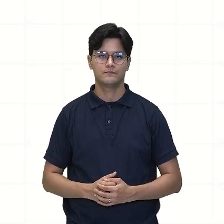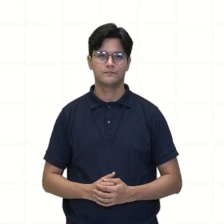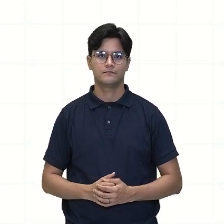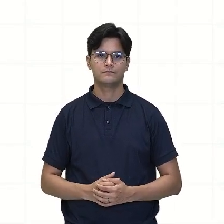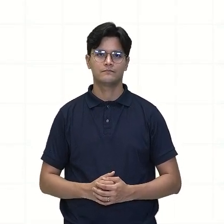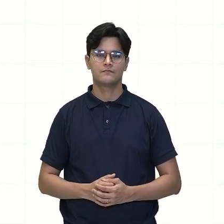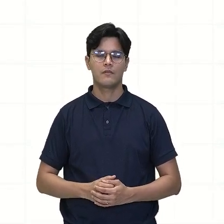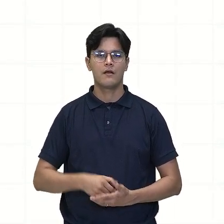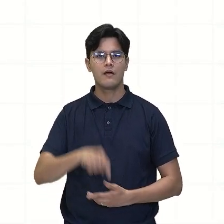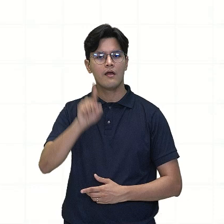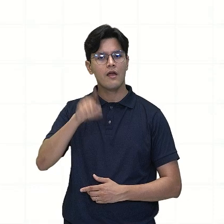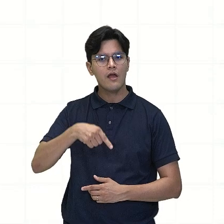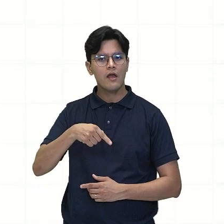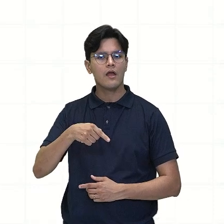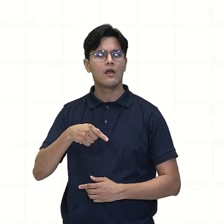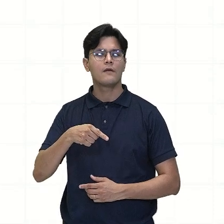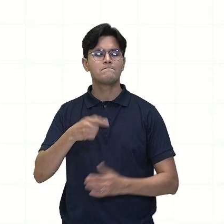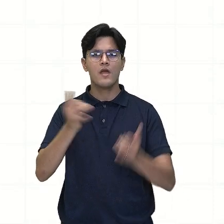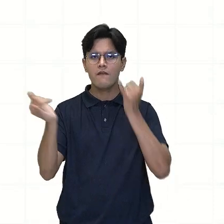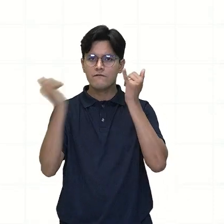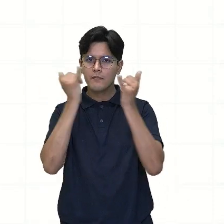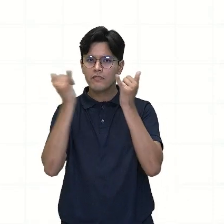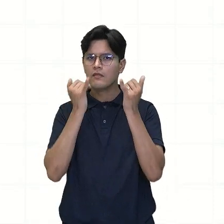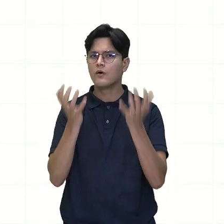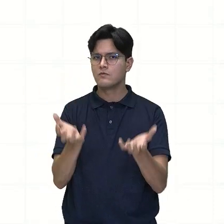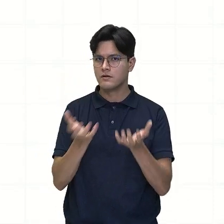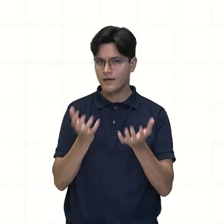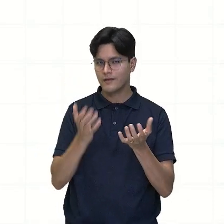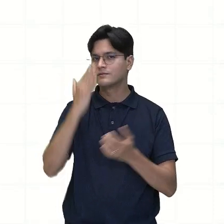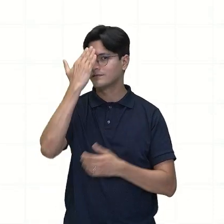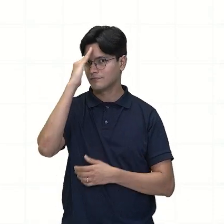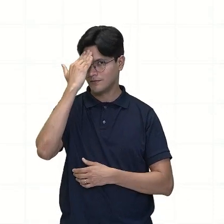Esse é um ponto que nós queremos já encaminhar.